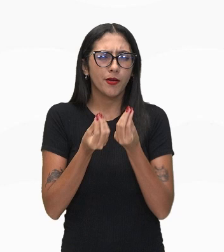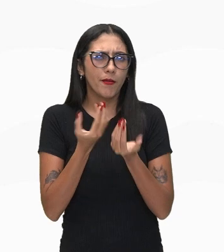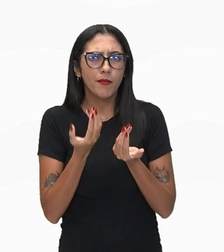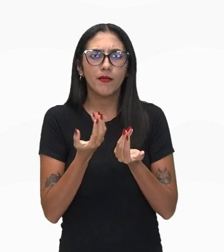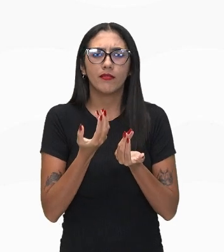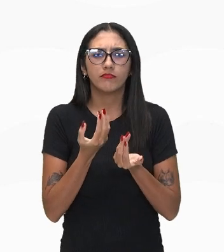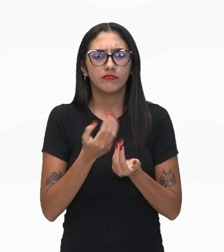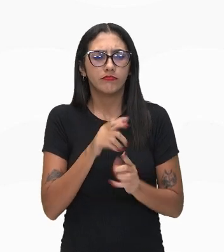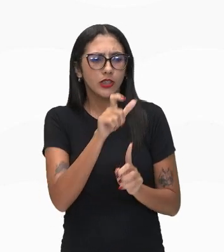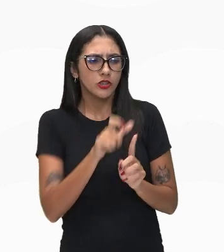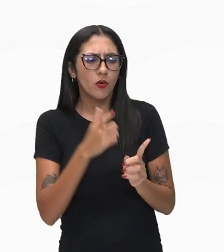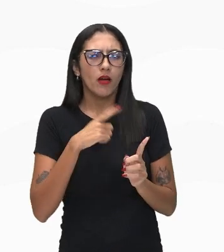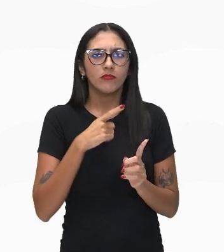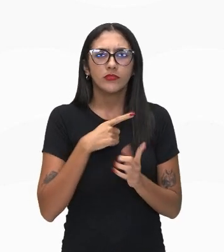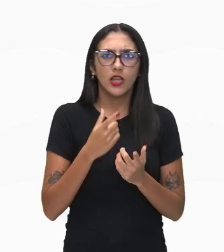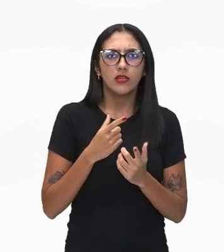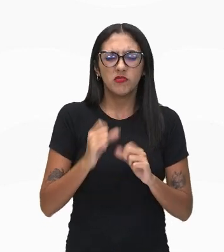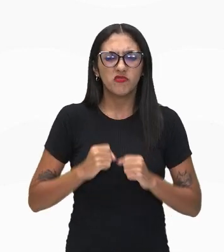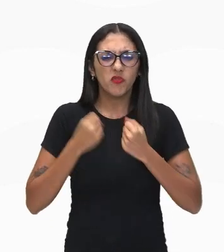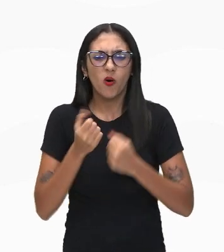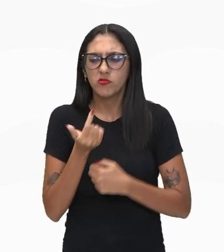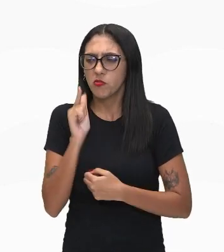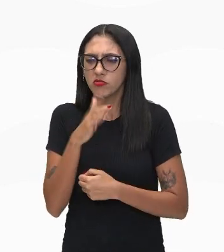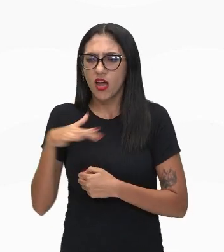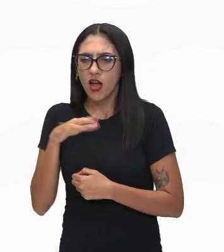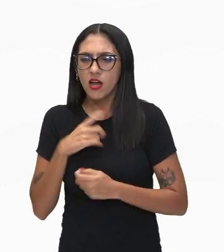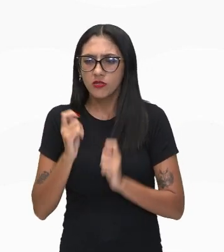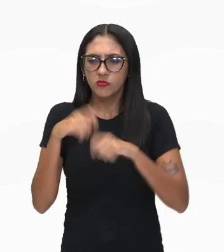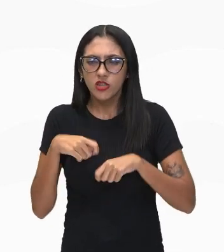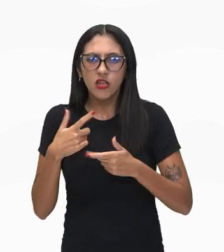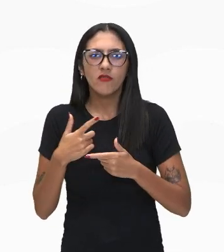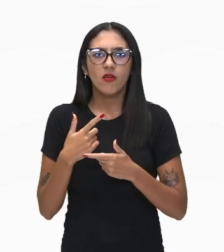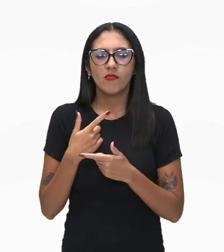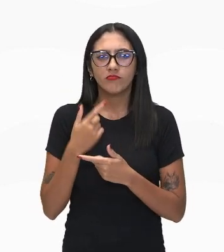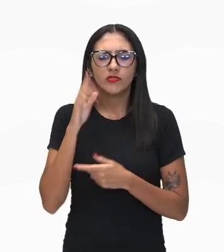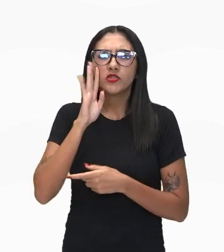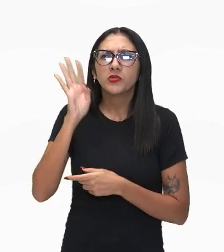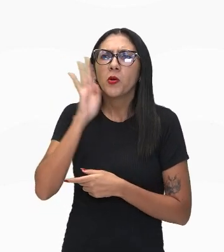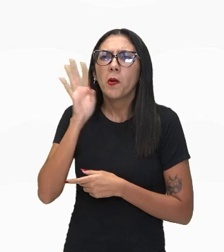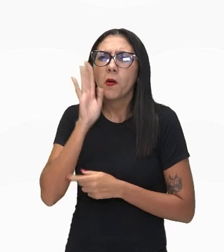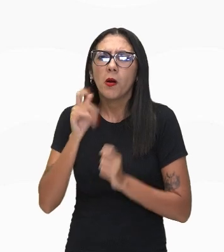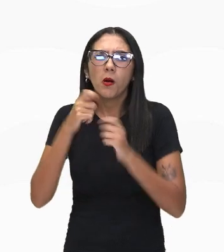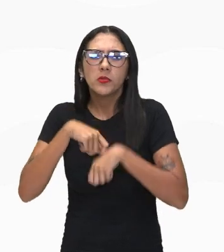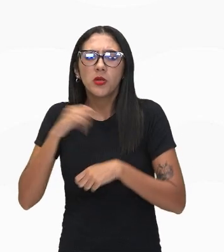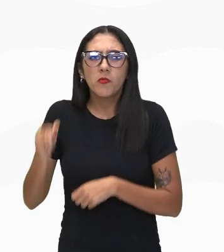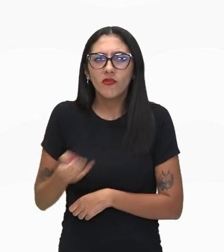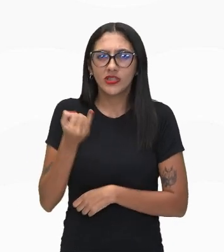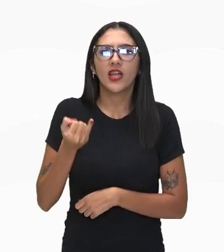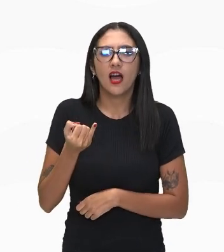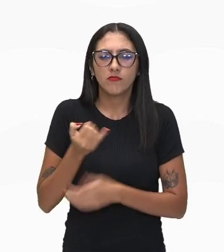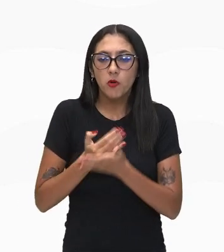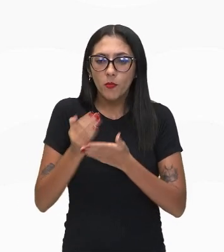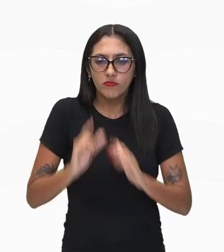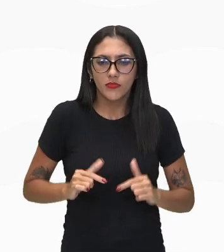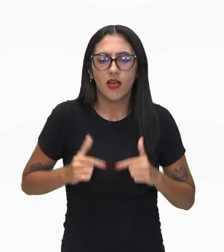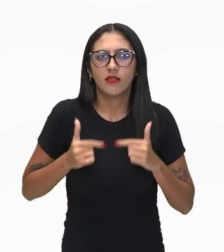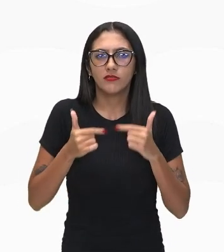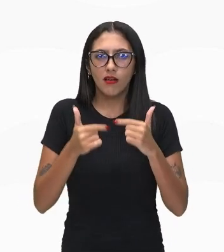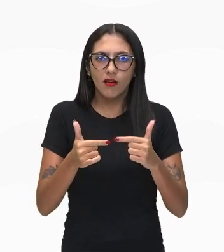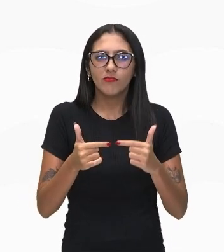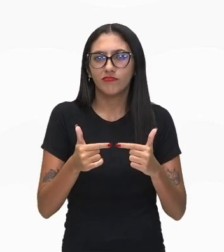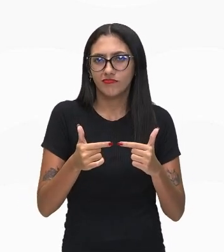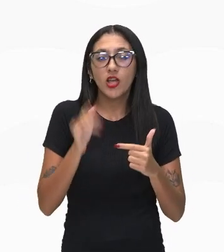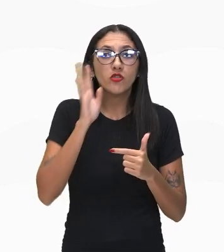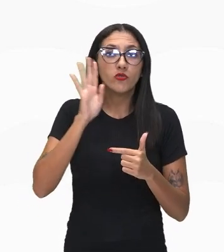que sai da zona de conforto, né, e da área de sonhos e parte ali para a ação, sai dos sonhos e parte para a